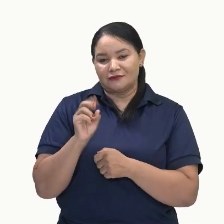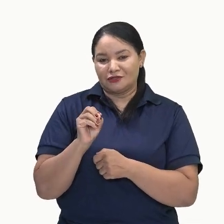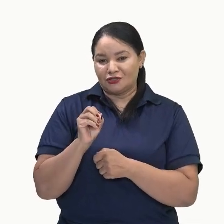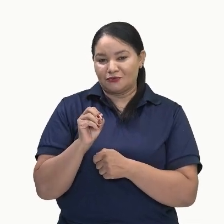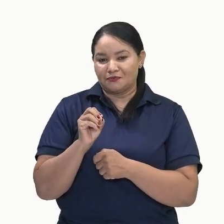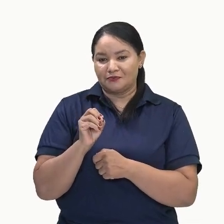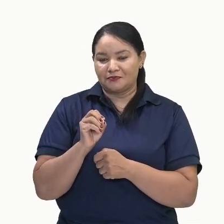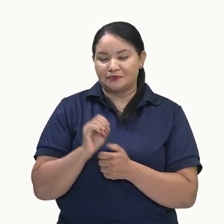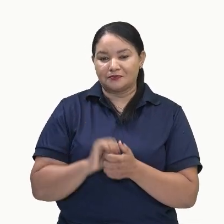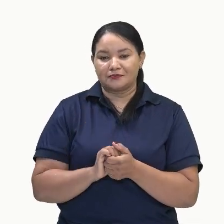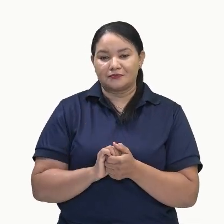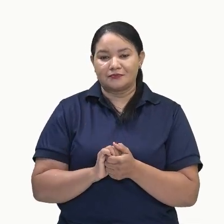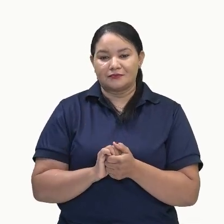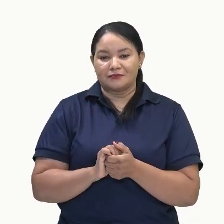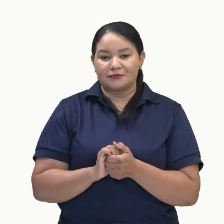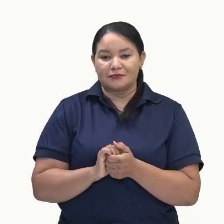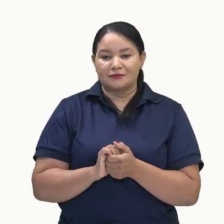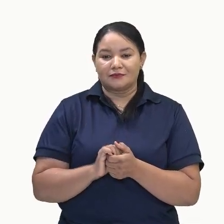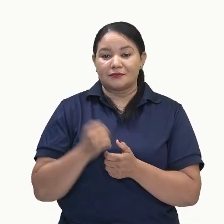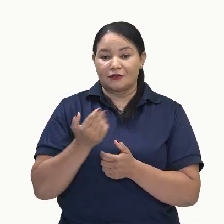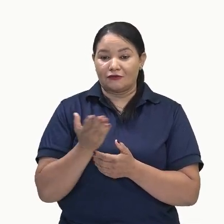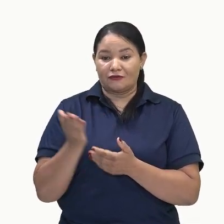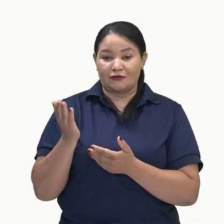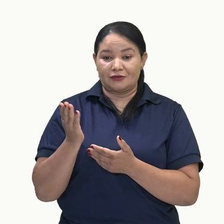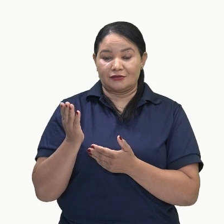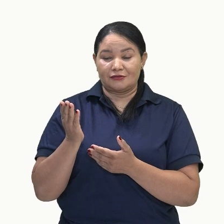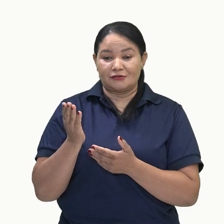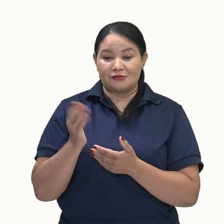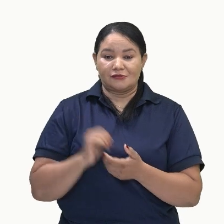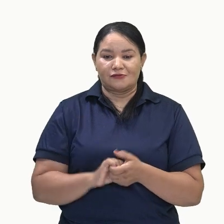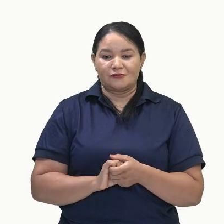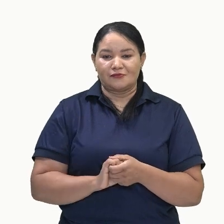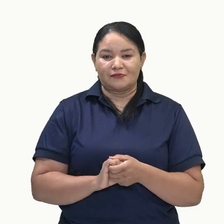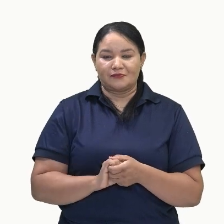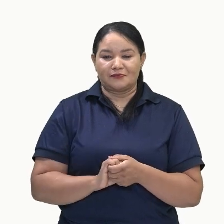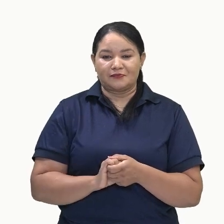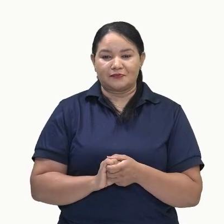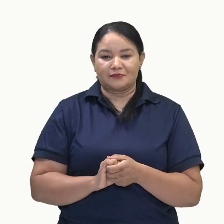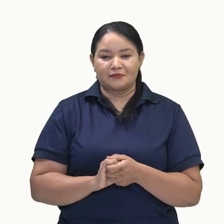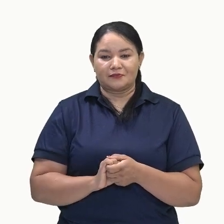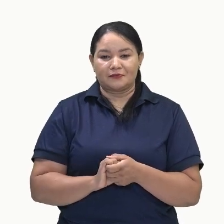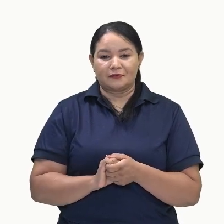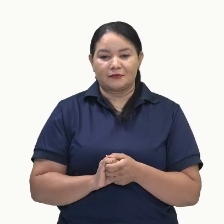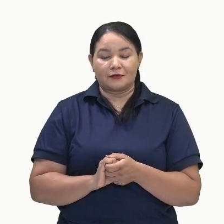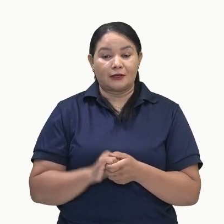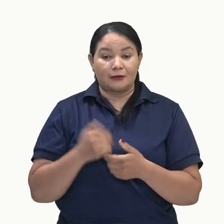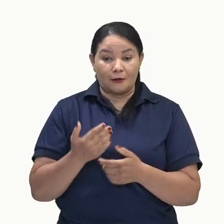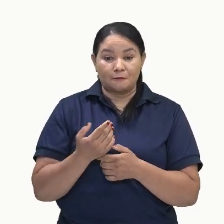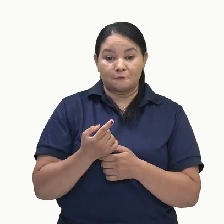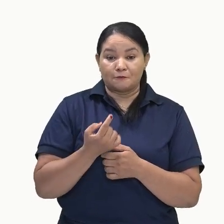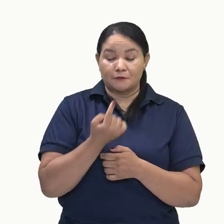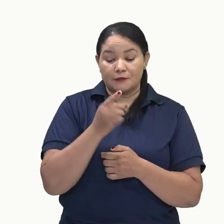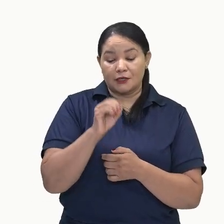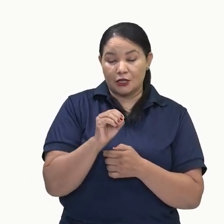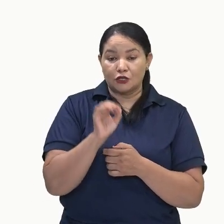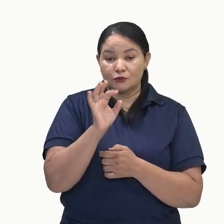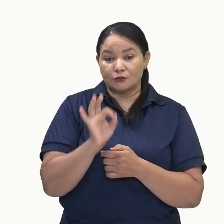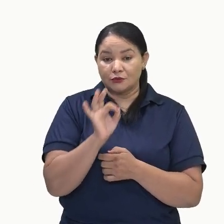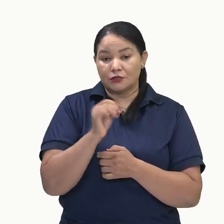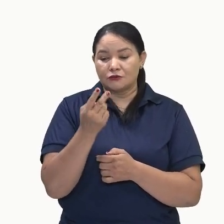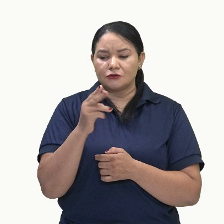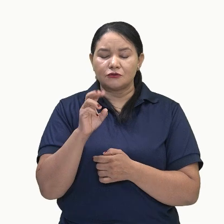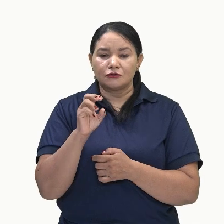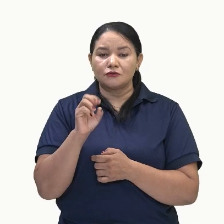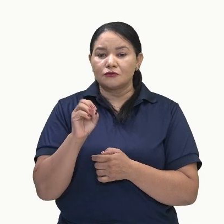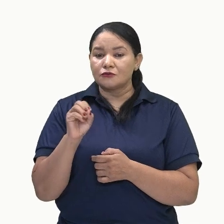muito cálculo. 20 vezes 20 é 20, isso aqui dá zero, enfim. Encontramos aí que 10% de 200 é 20. Ah, mas eu não